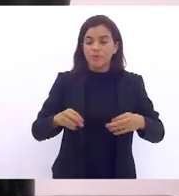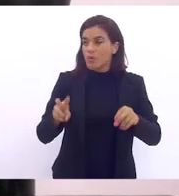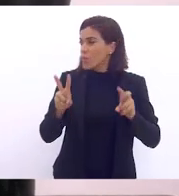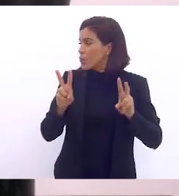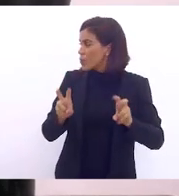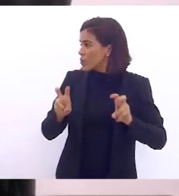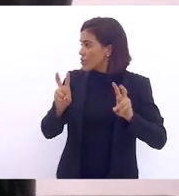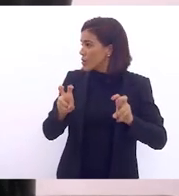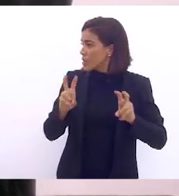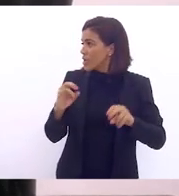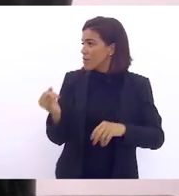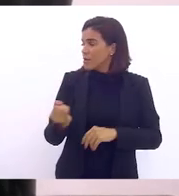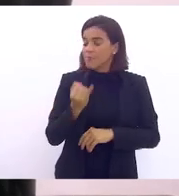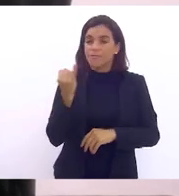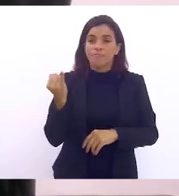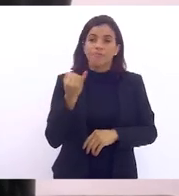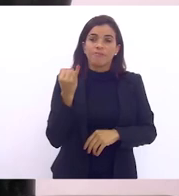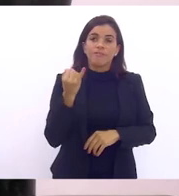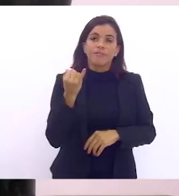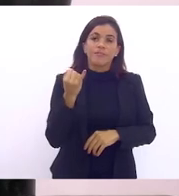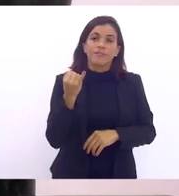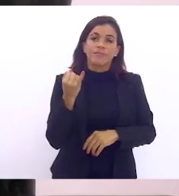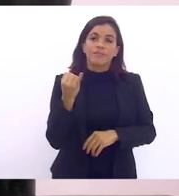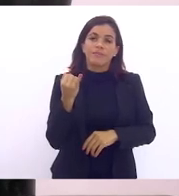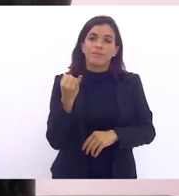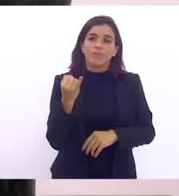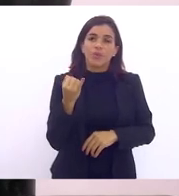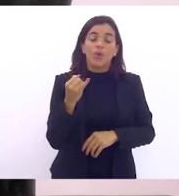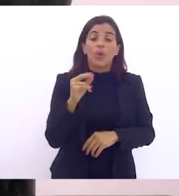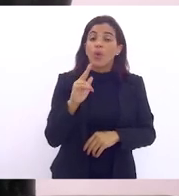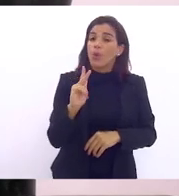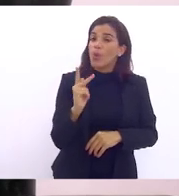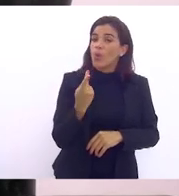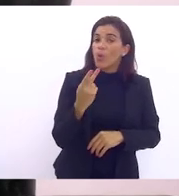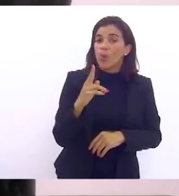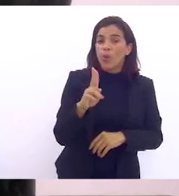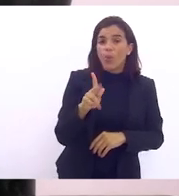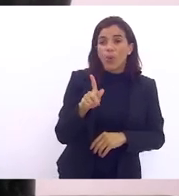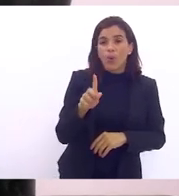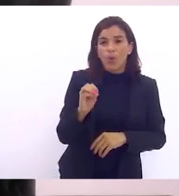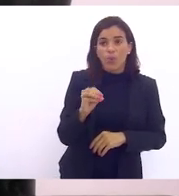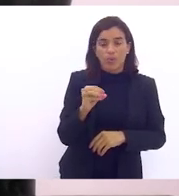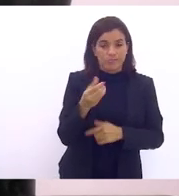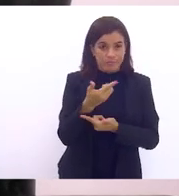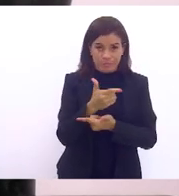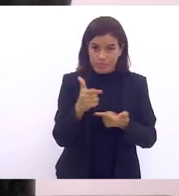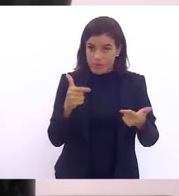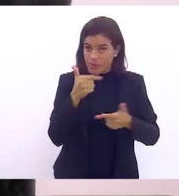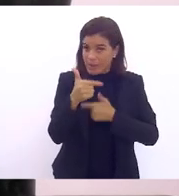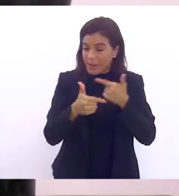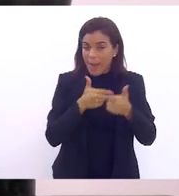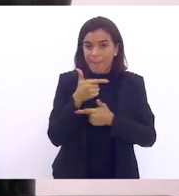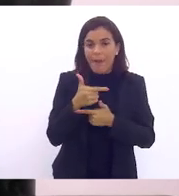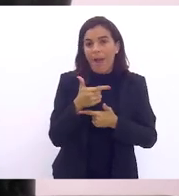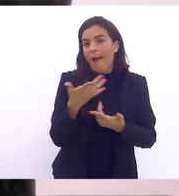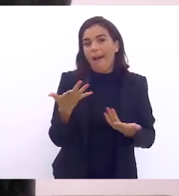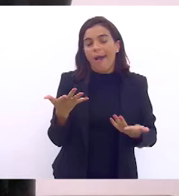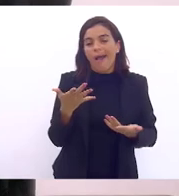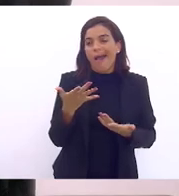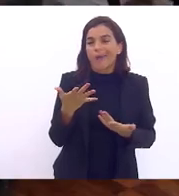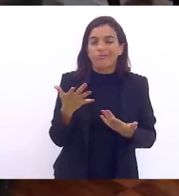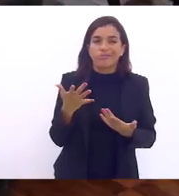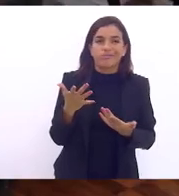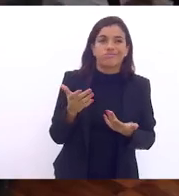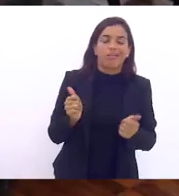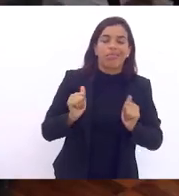bastante valia quero dizer ao Vereador Huguinho Ô Hugo não existe trabalho que seja em vão você pode ter certeza